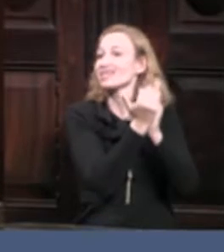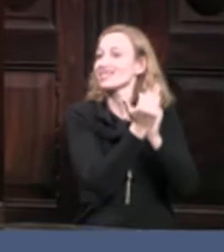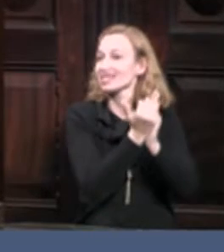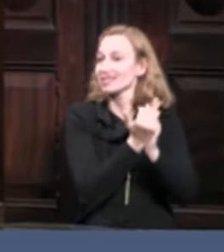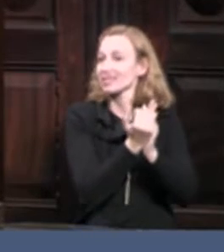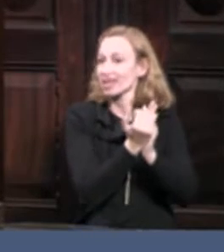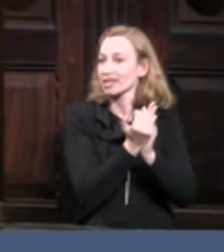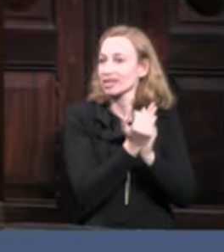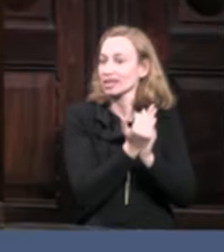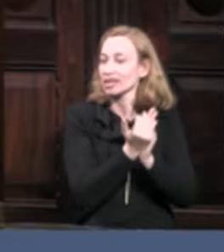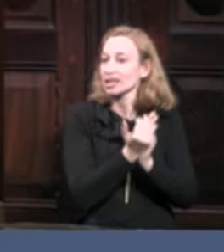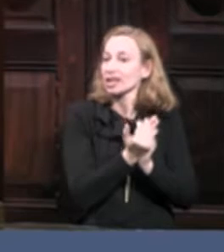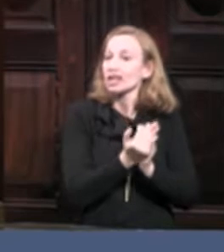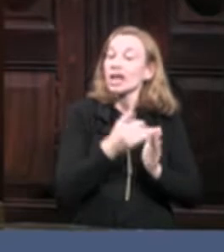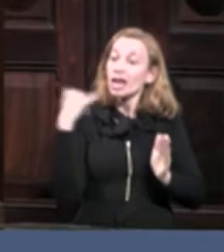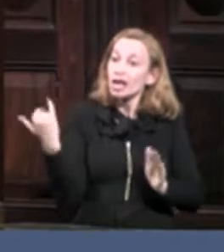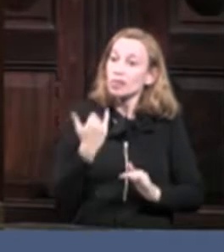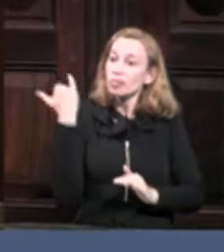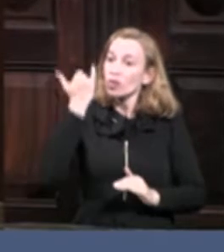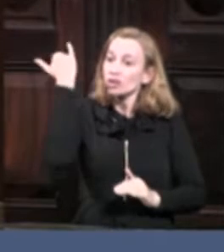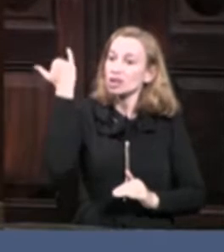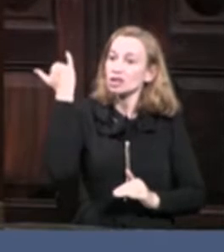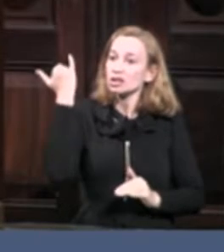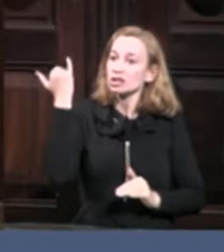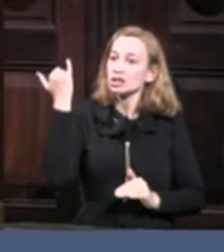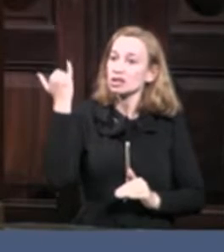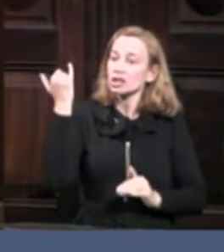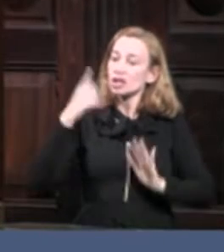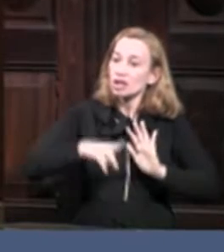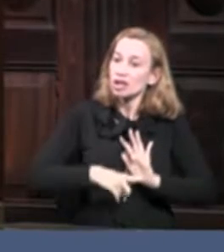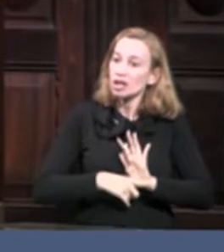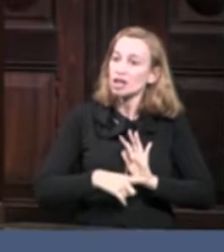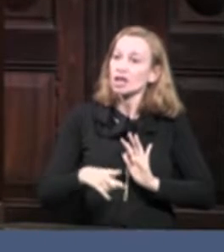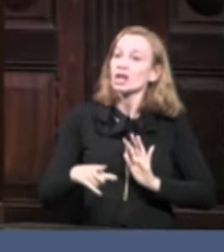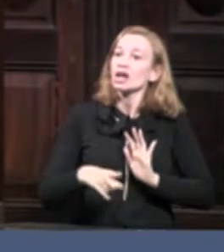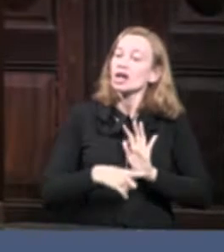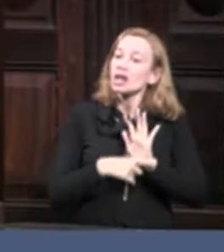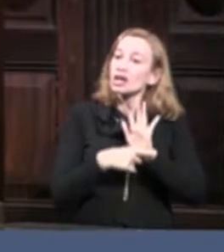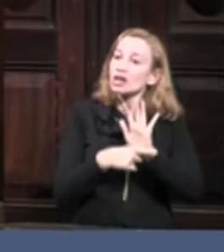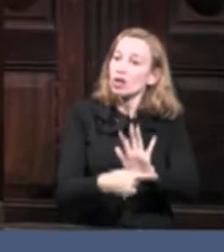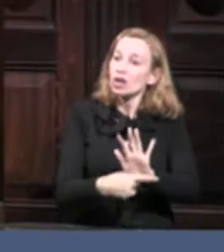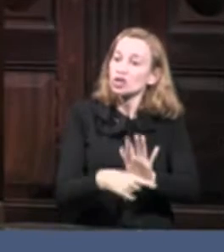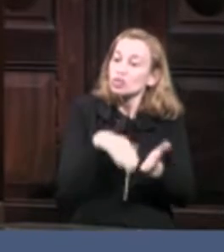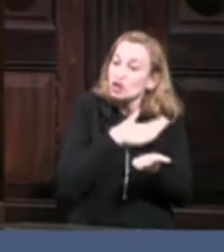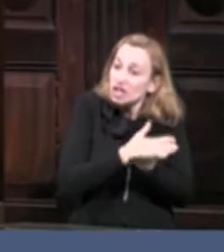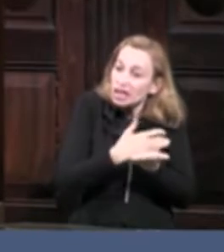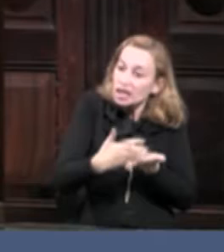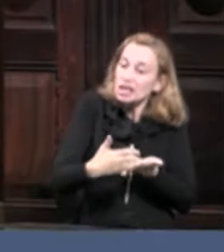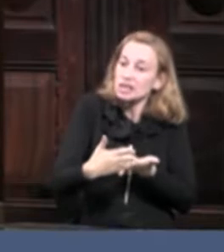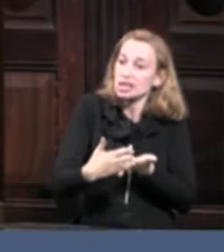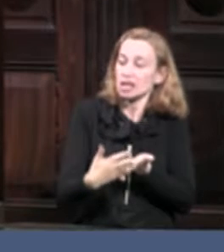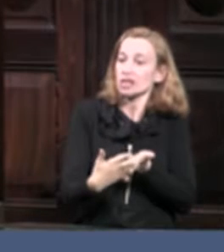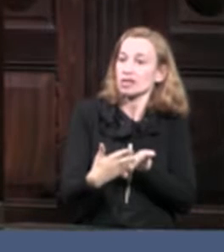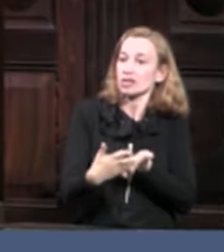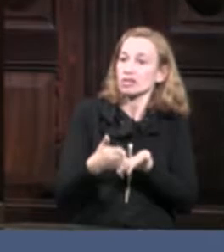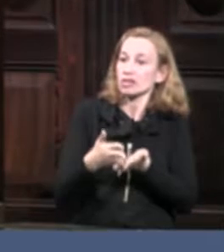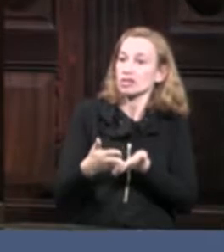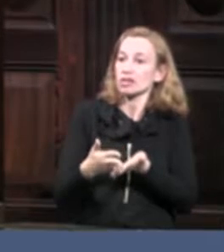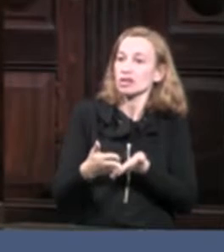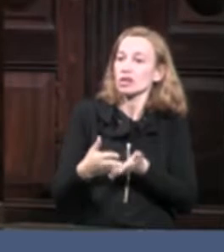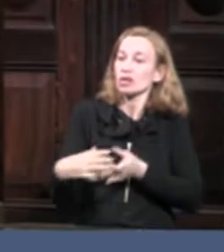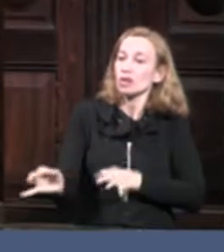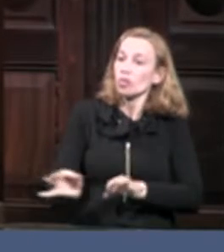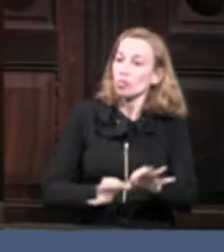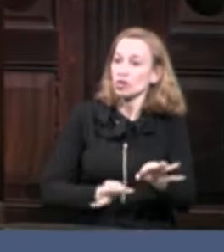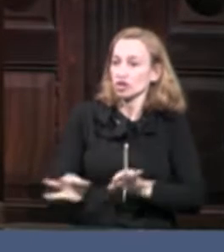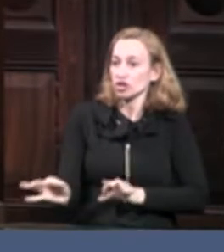a operação da linha Charitas-Praça 15. Na semana passada, o governo editou uma portaria criando